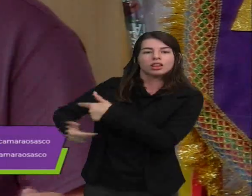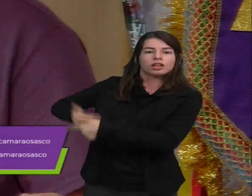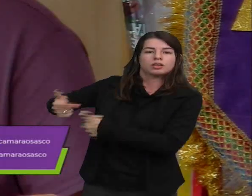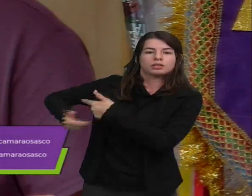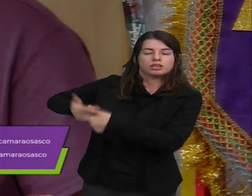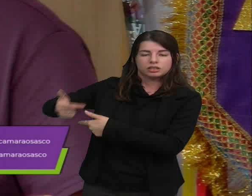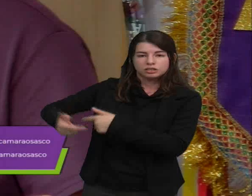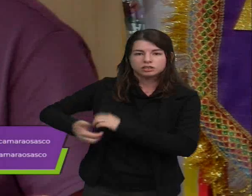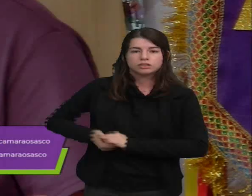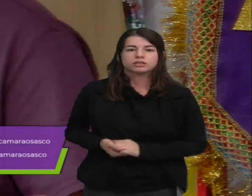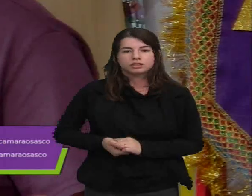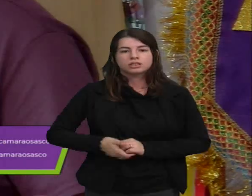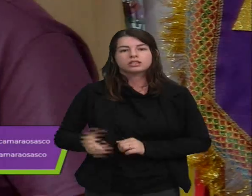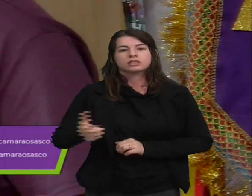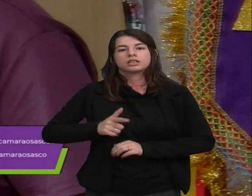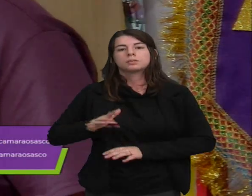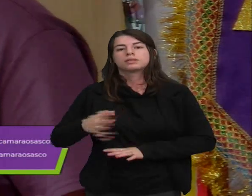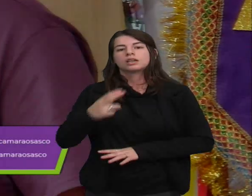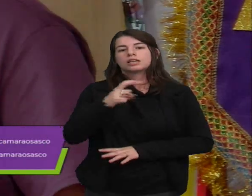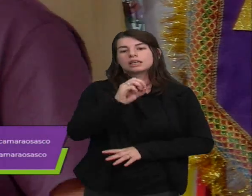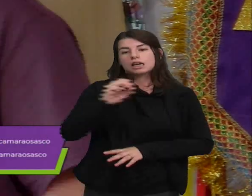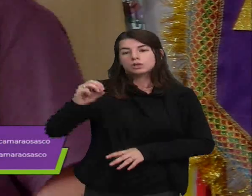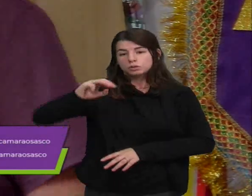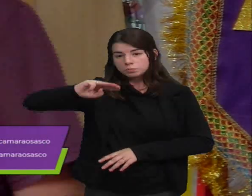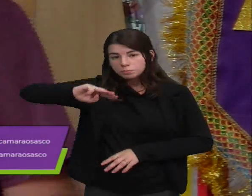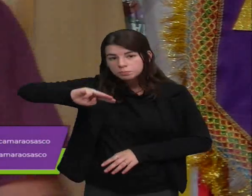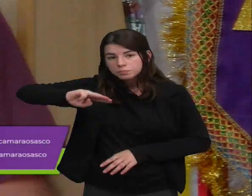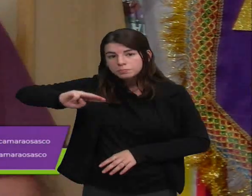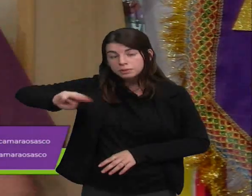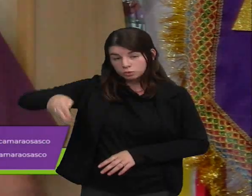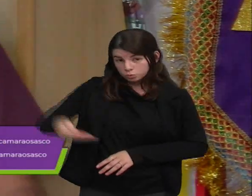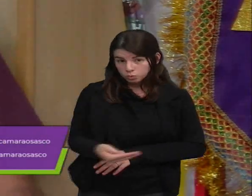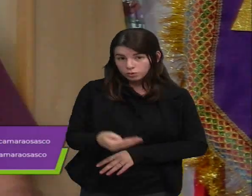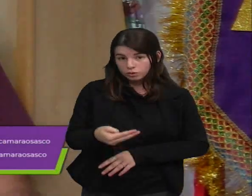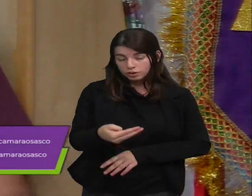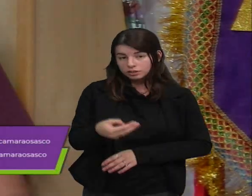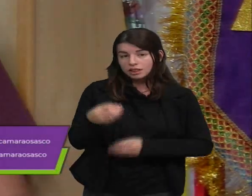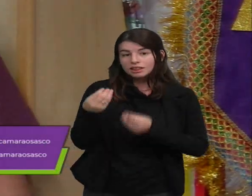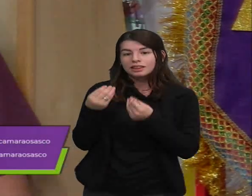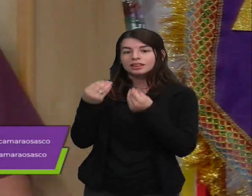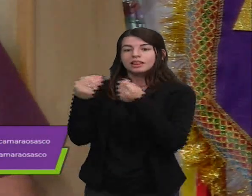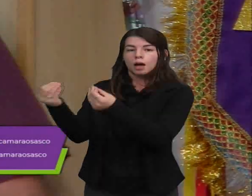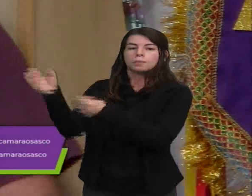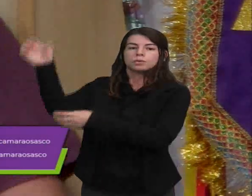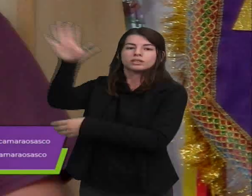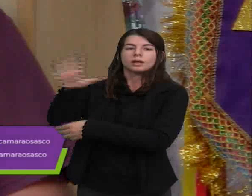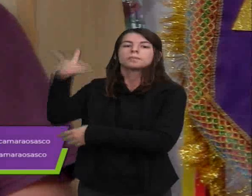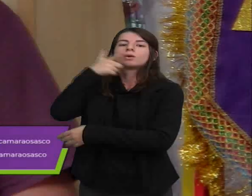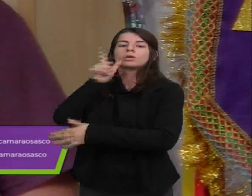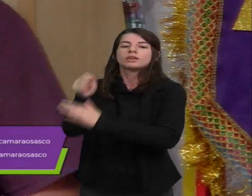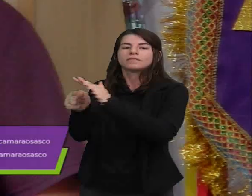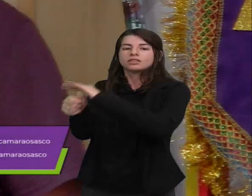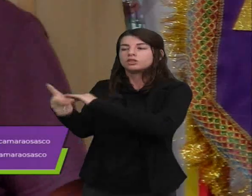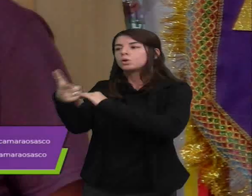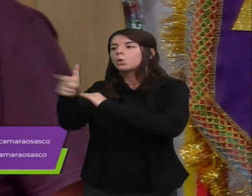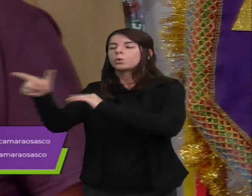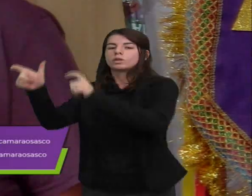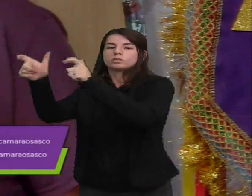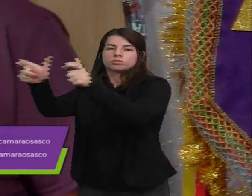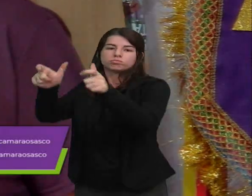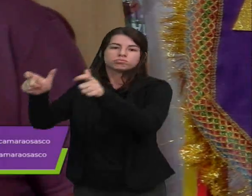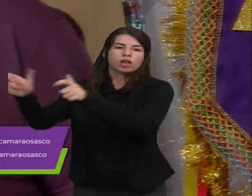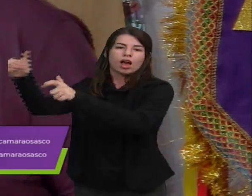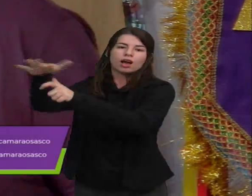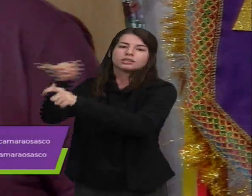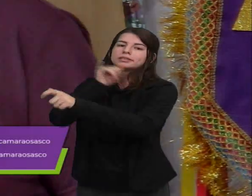algo em torno de 500 milhões de reais para os cofres para ser investido em outras áreas então não há nenhum